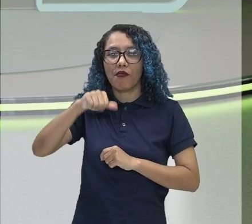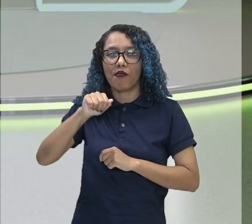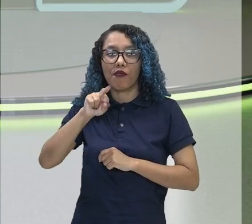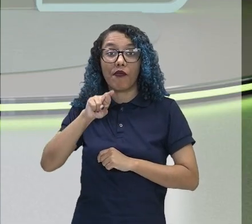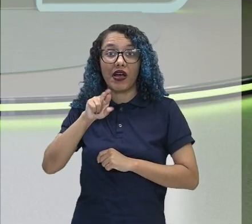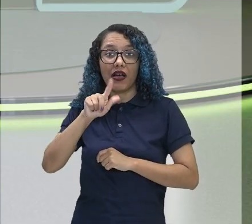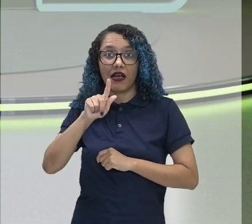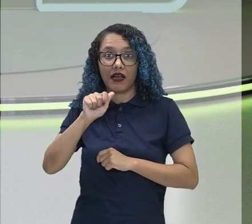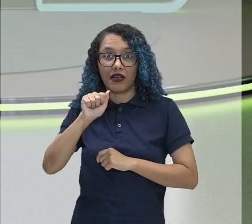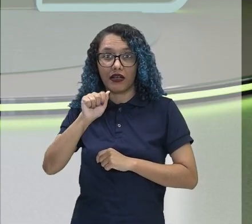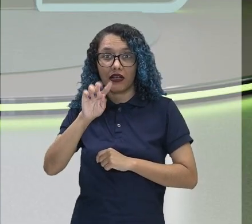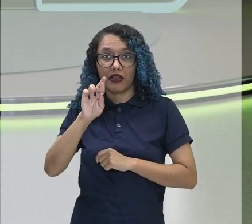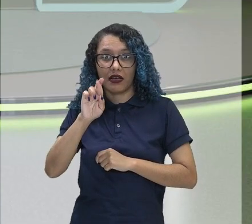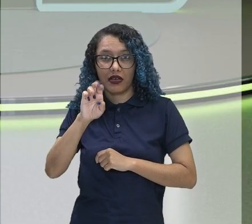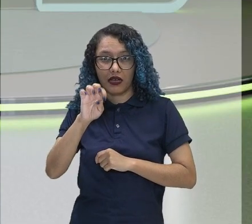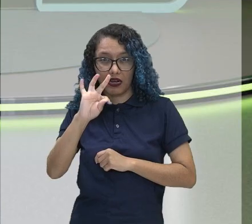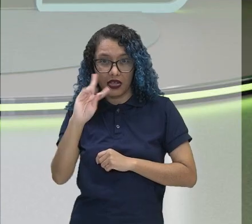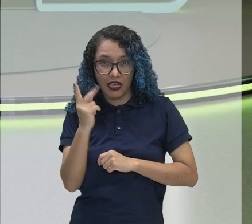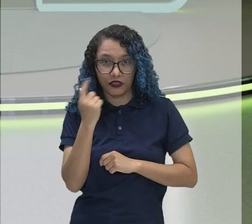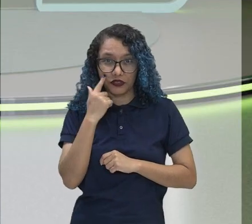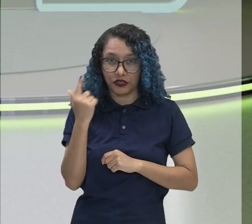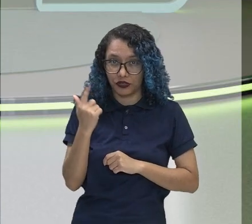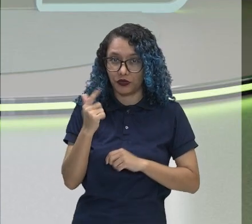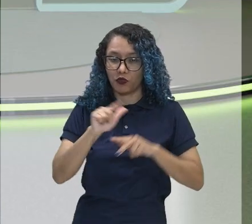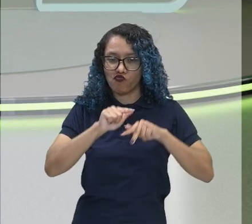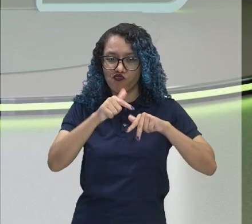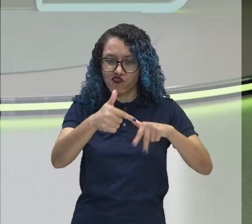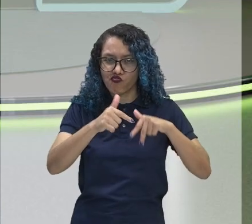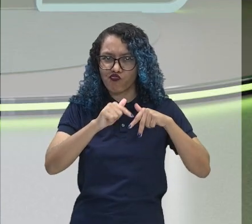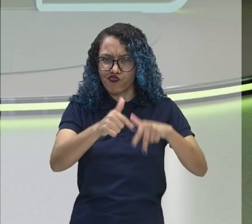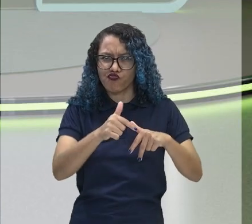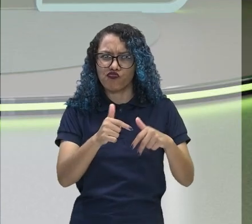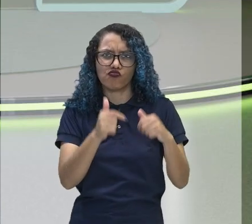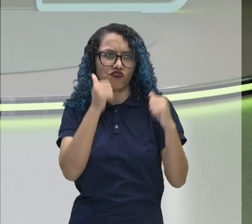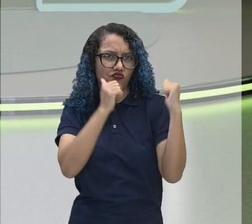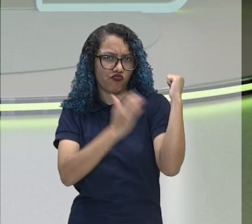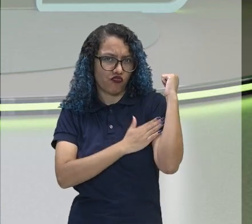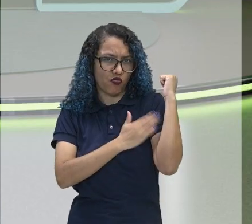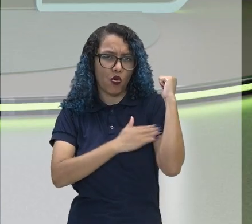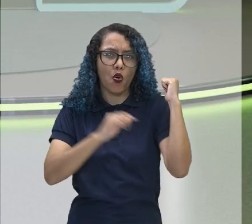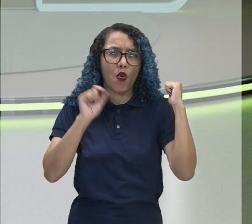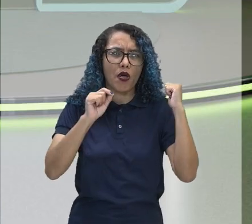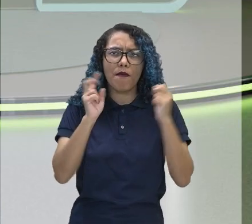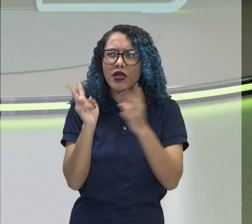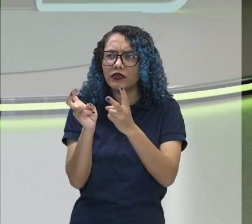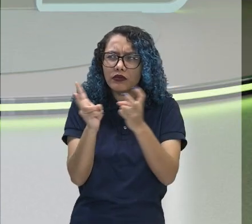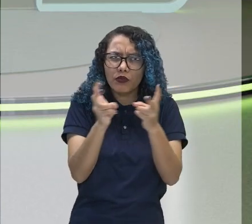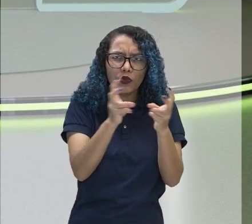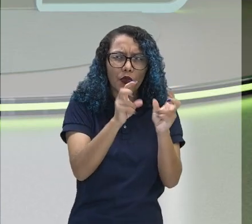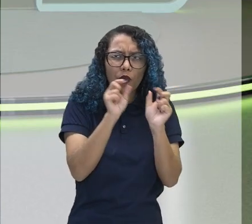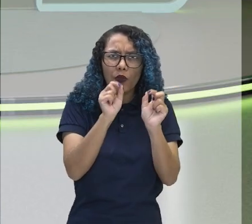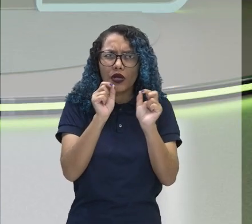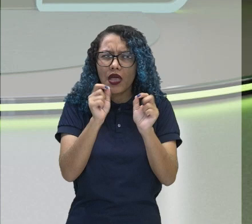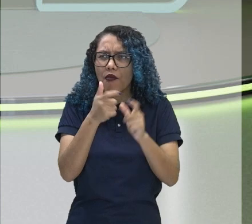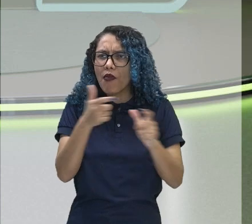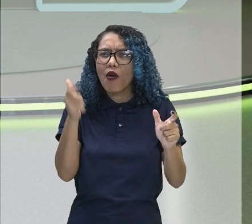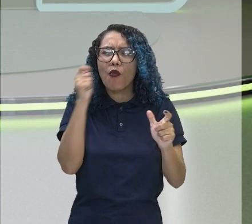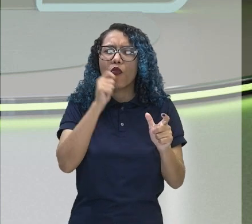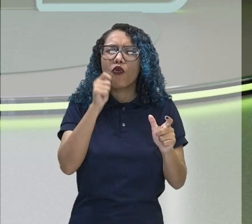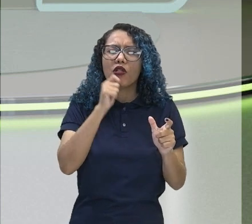era ali uma ativista, né, feminista, percebeu que muitas das mulheres, né, acabavam